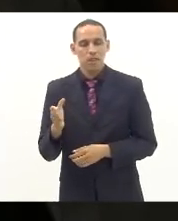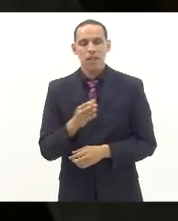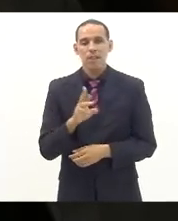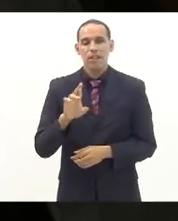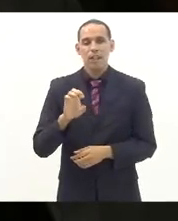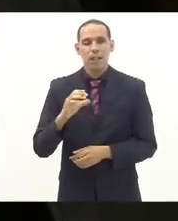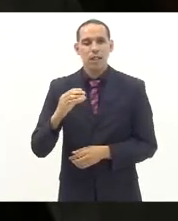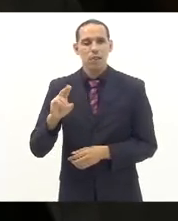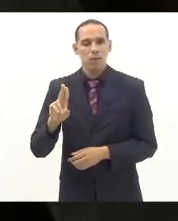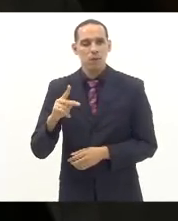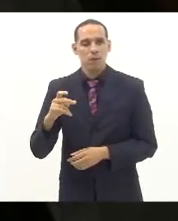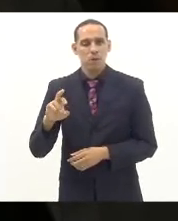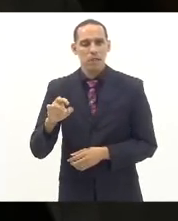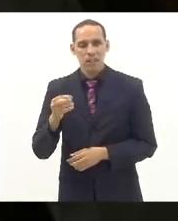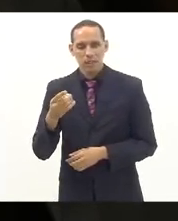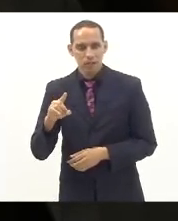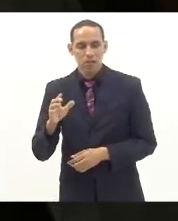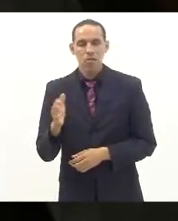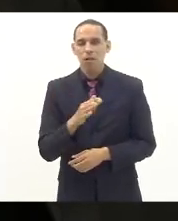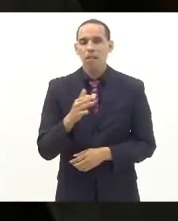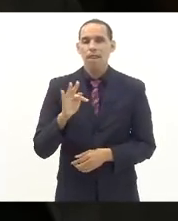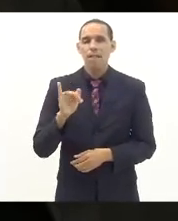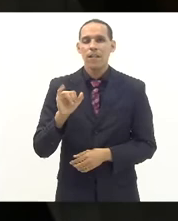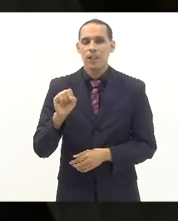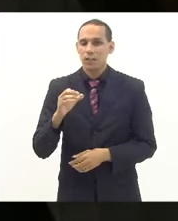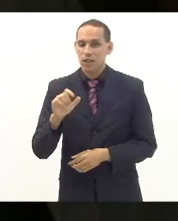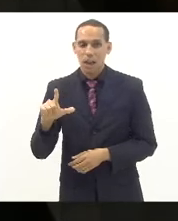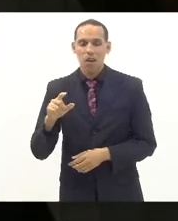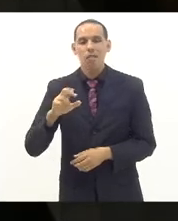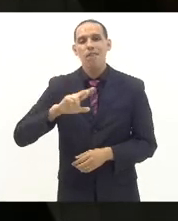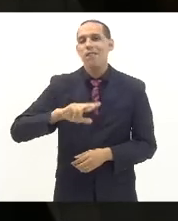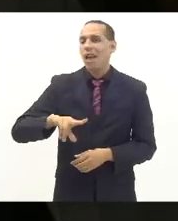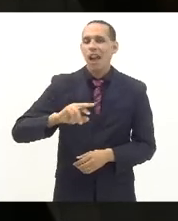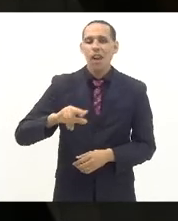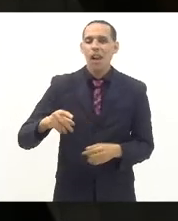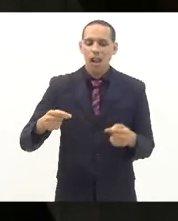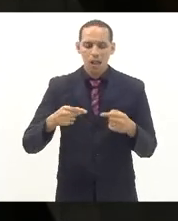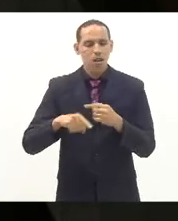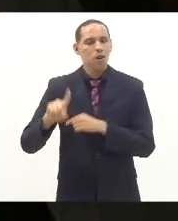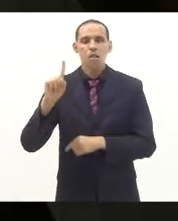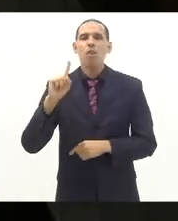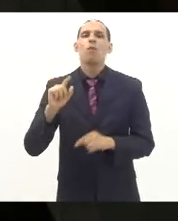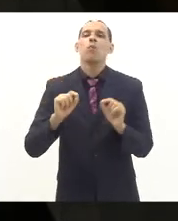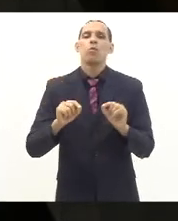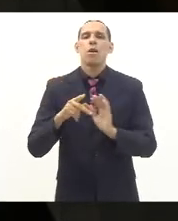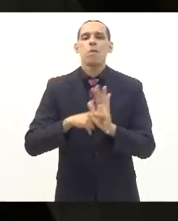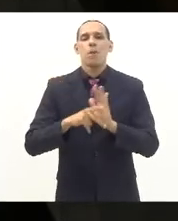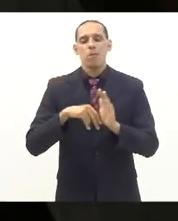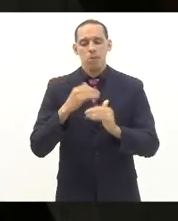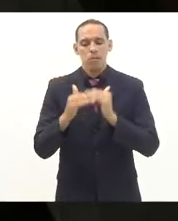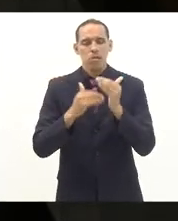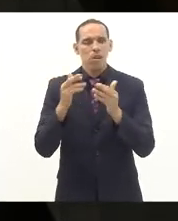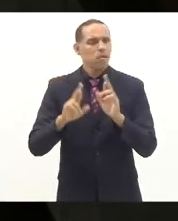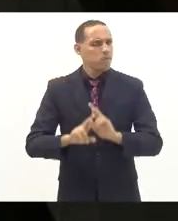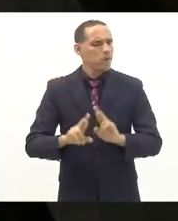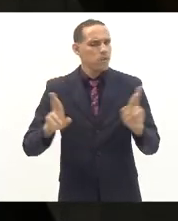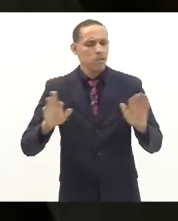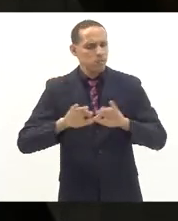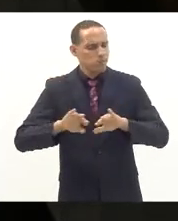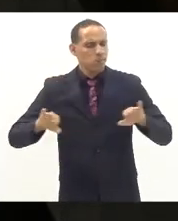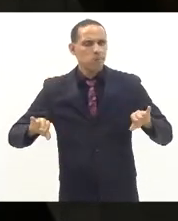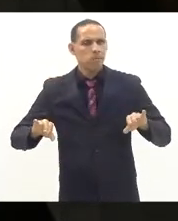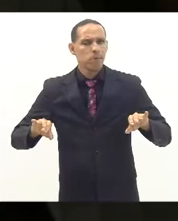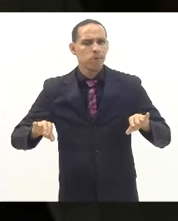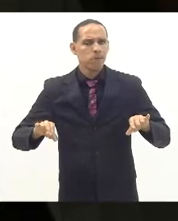não tem nada a ver com projeto de desenvolvimento absolutamente nada da regime de recuperação